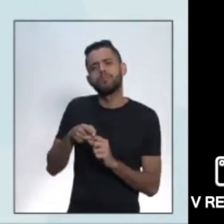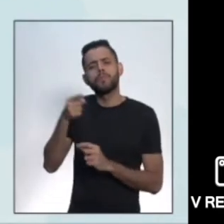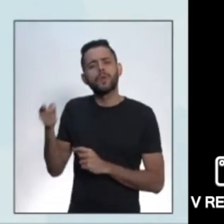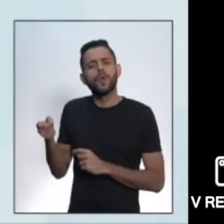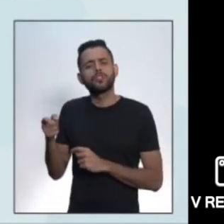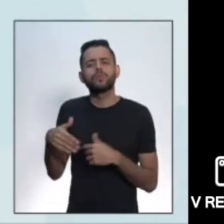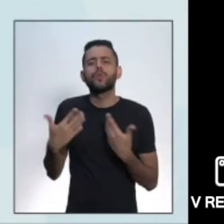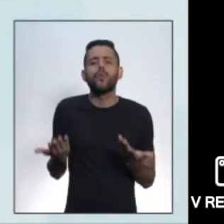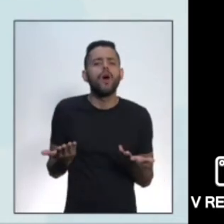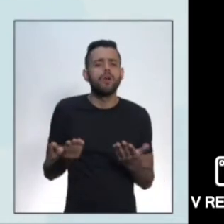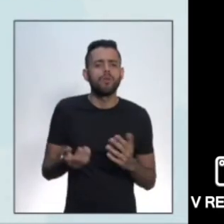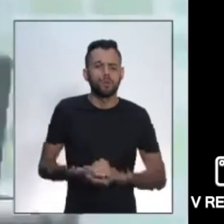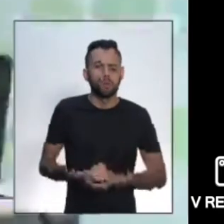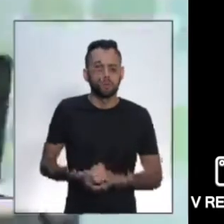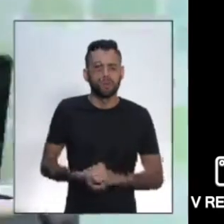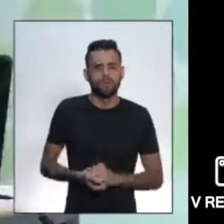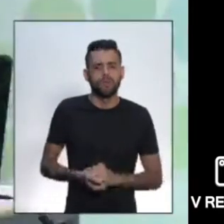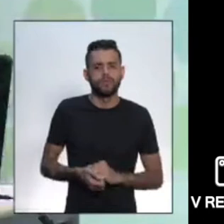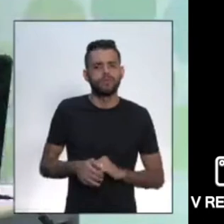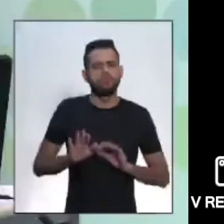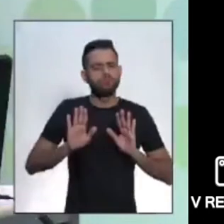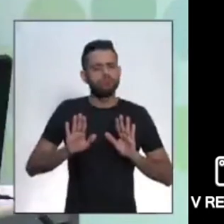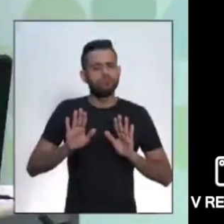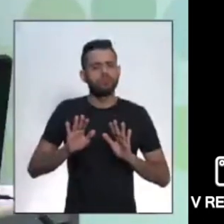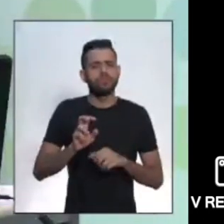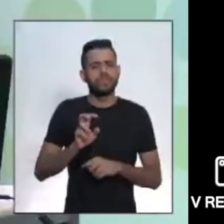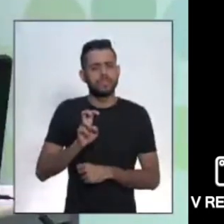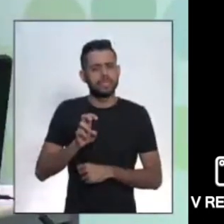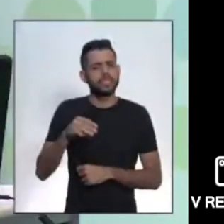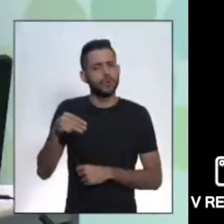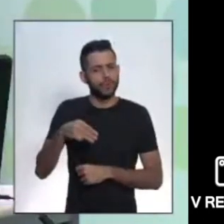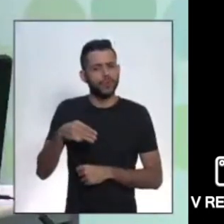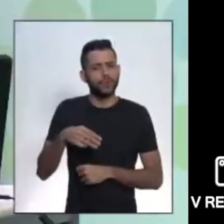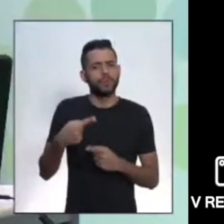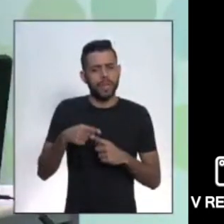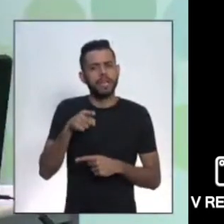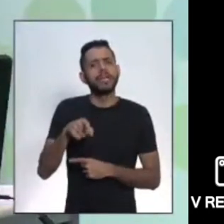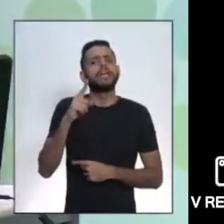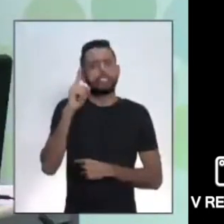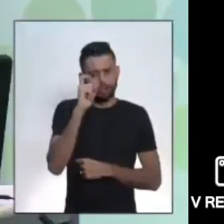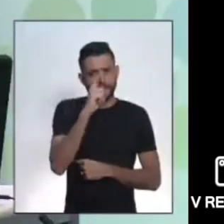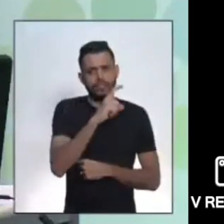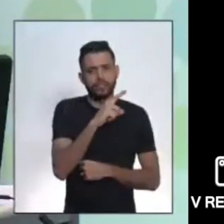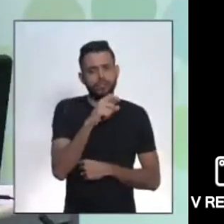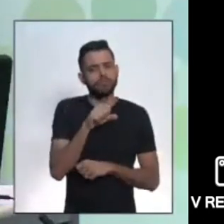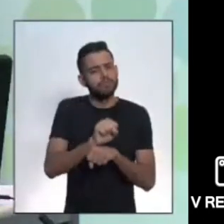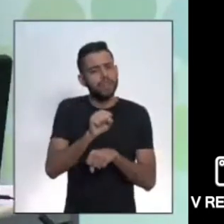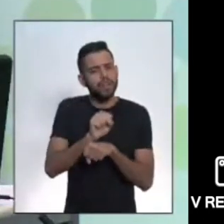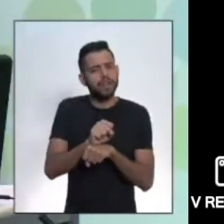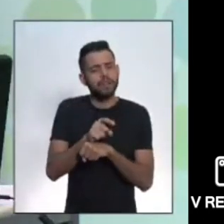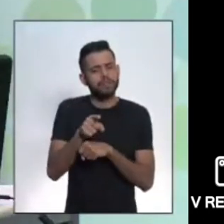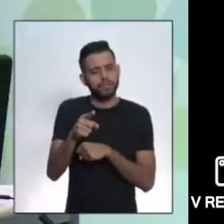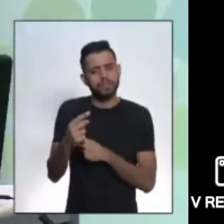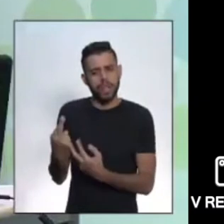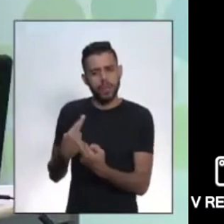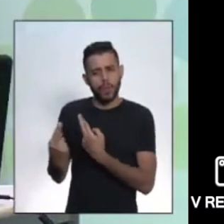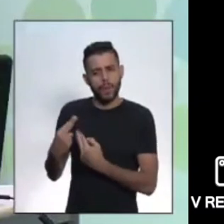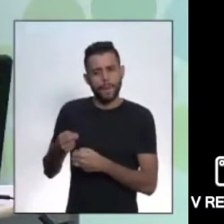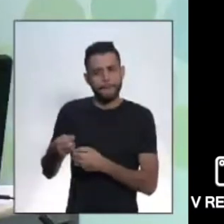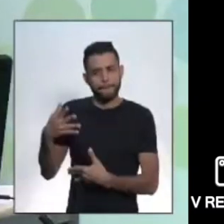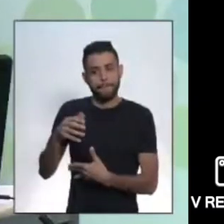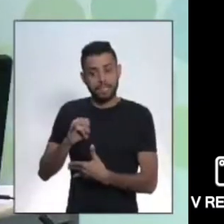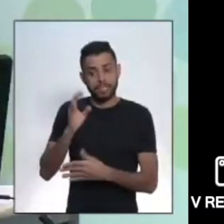dessa sequência? Eu vou deixar uns 5 minutos, porque essa daí é bem complicada, e vocês vão respondendo no chat. Quem